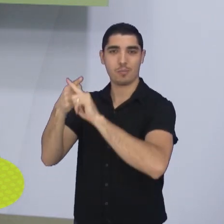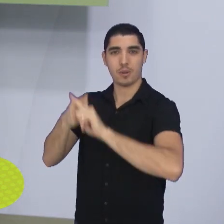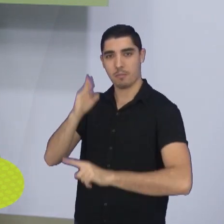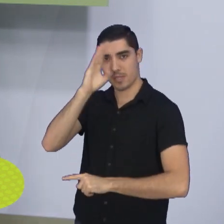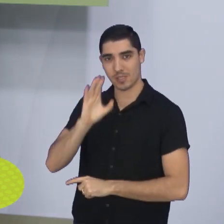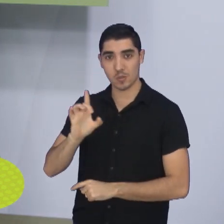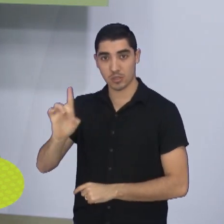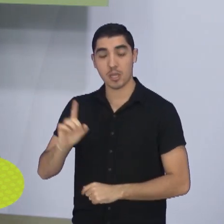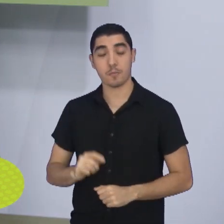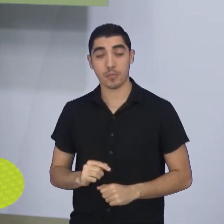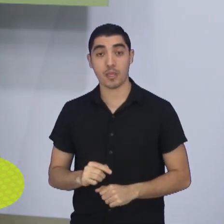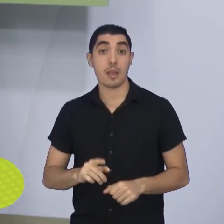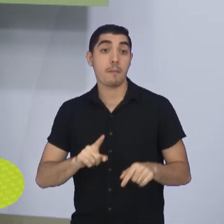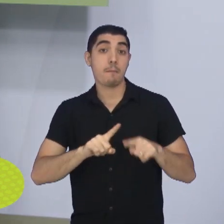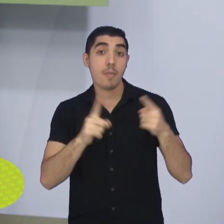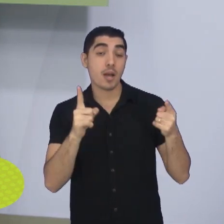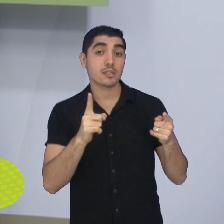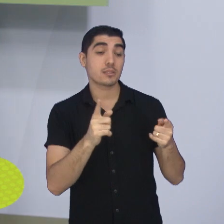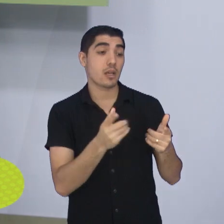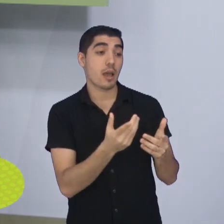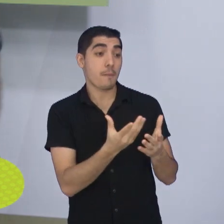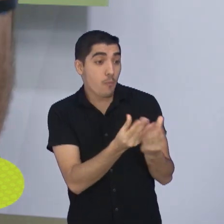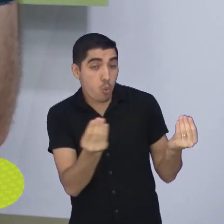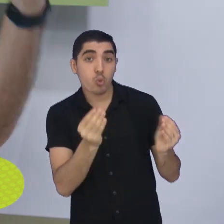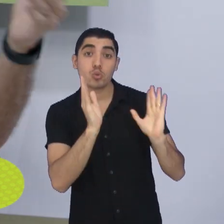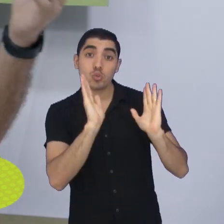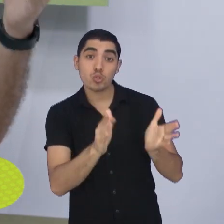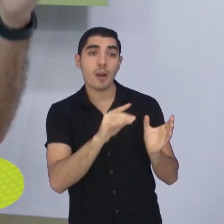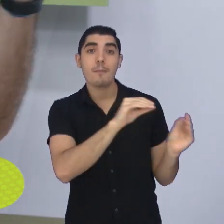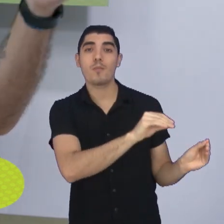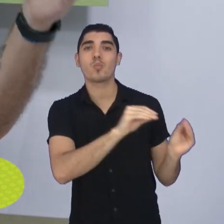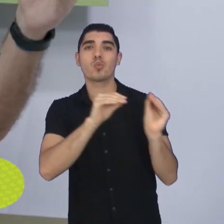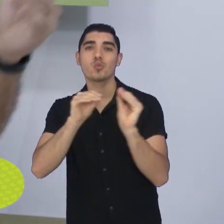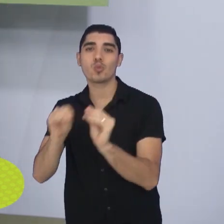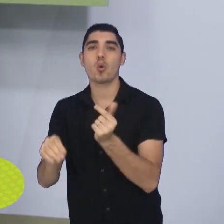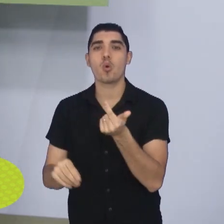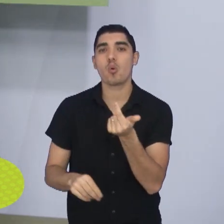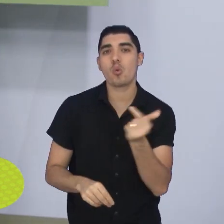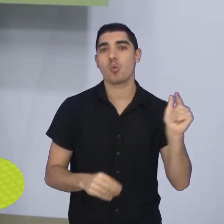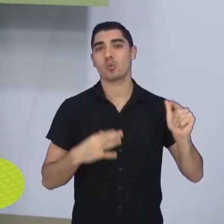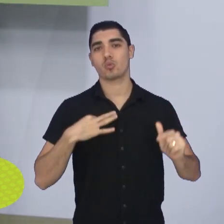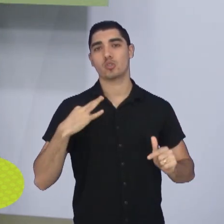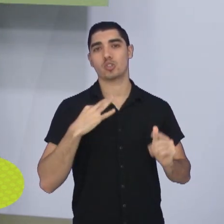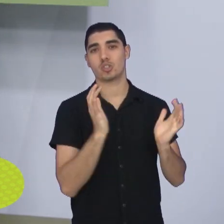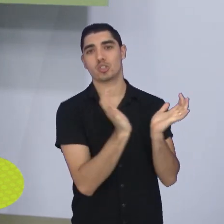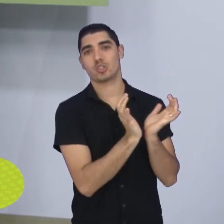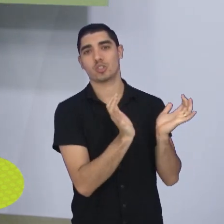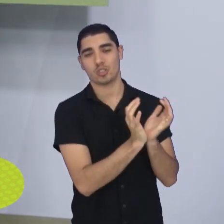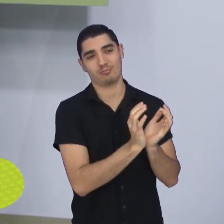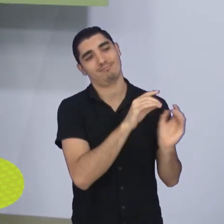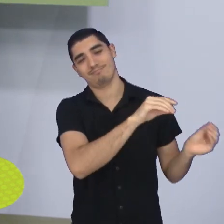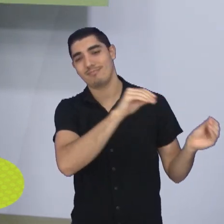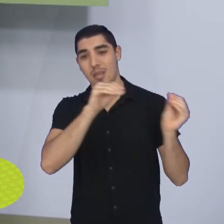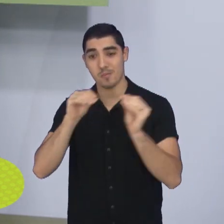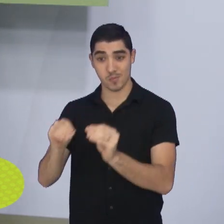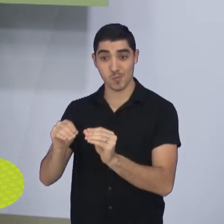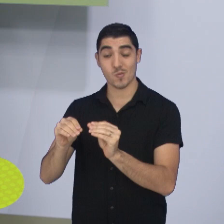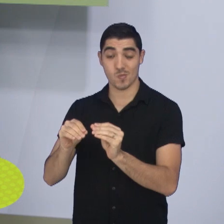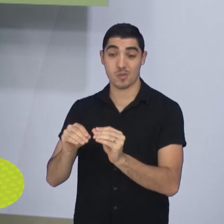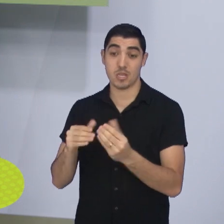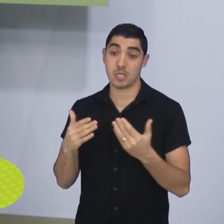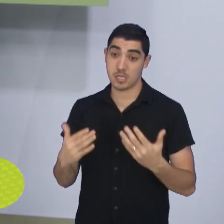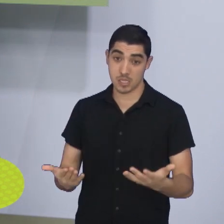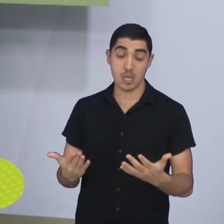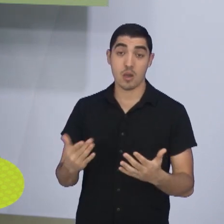vieram nessa janela de transferência, né, desde o fim da Série A2 até o início da Série D. Então,